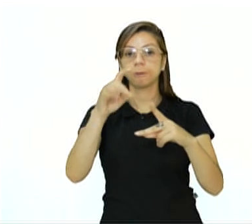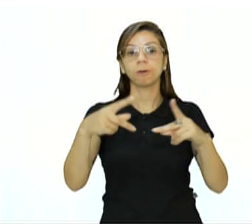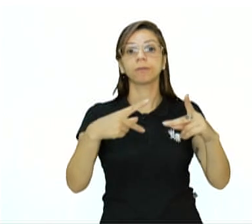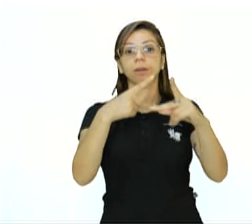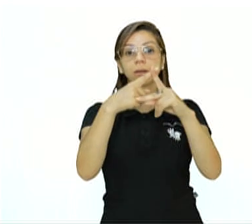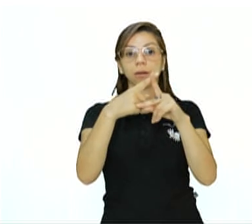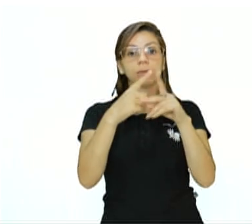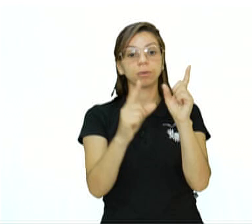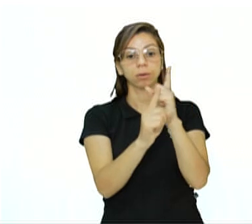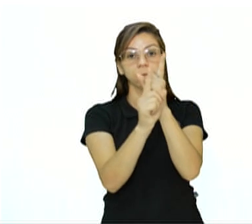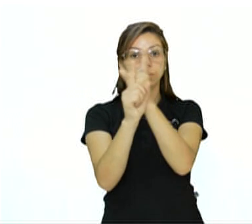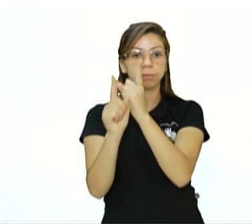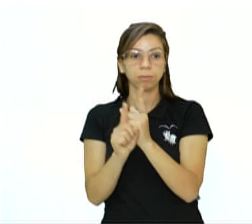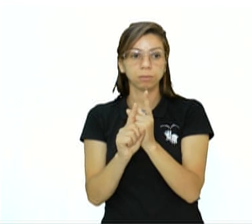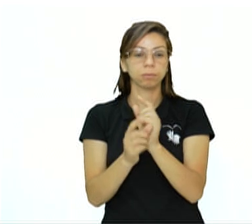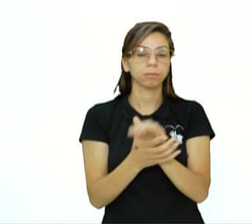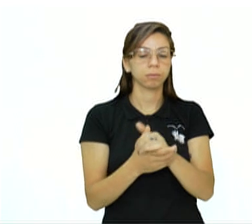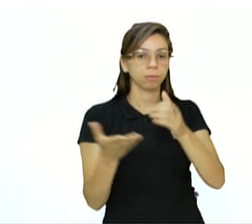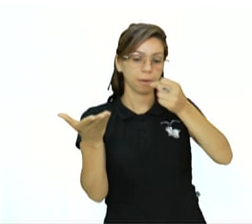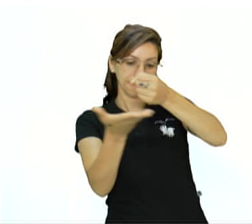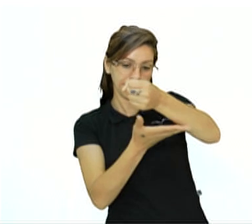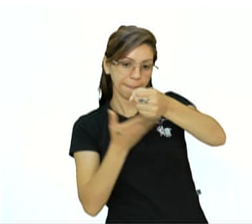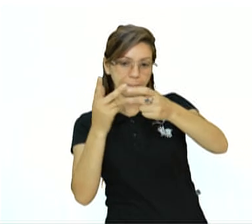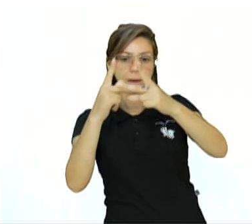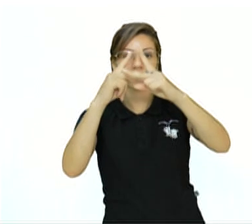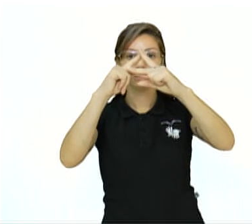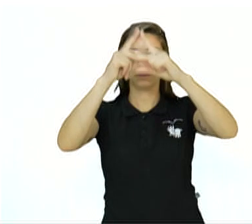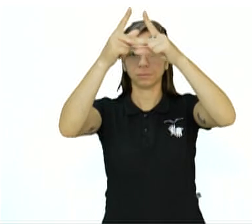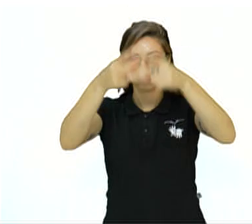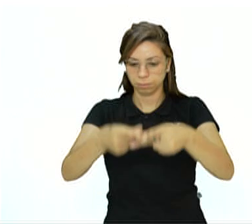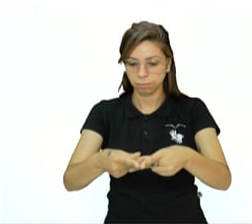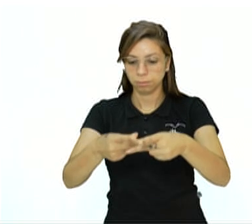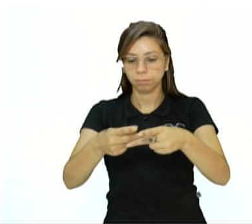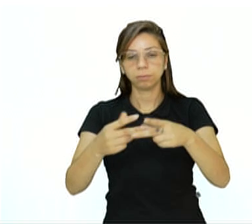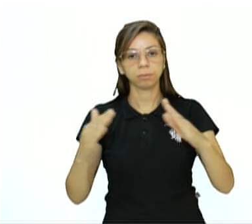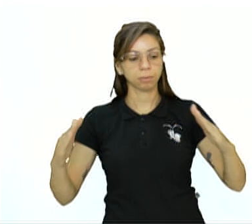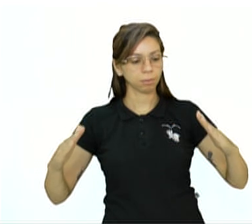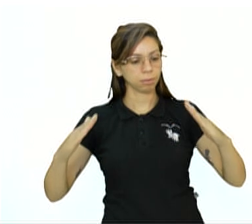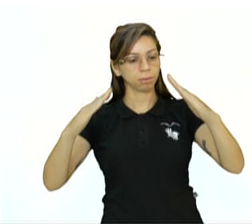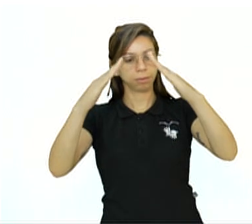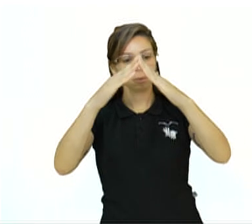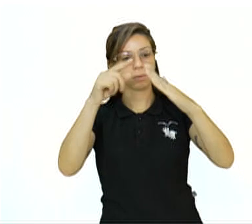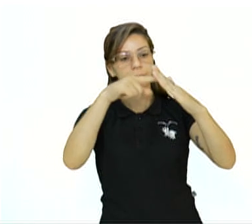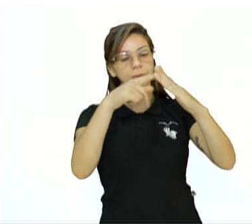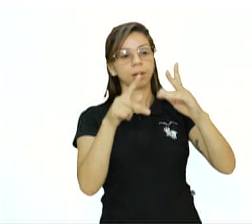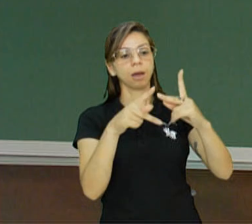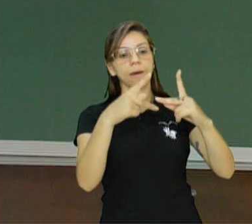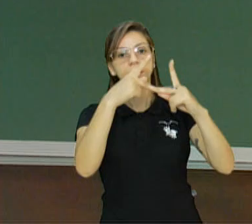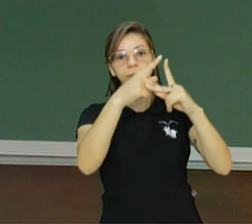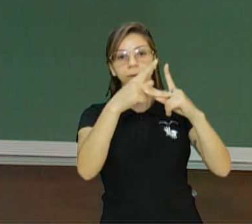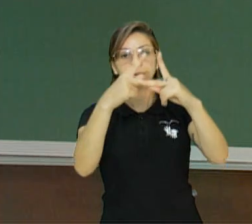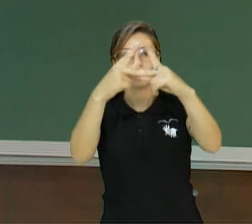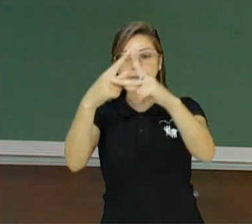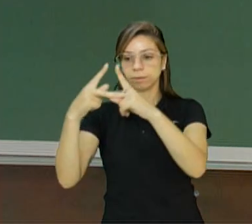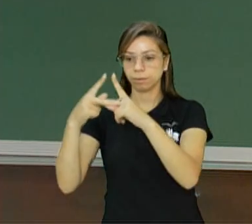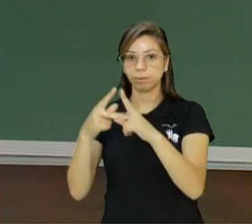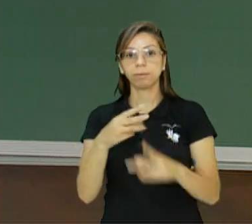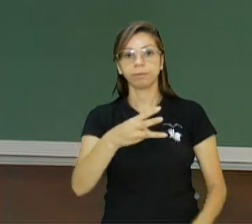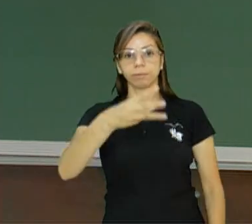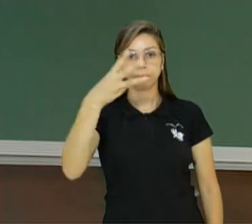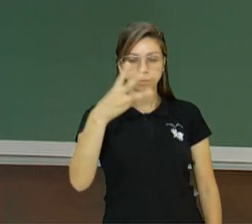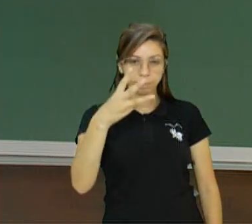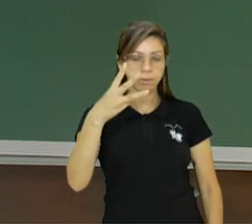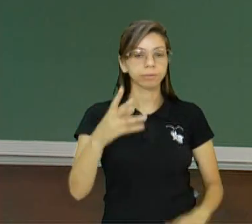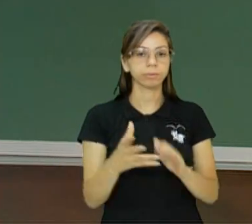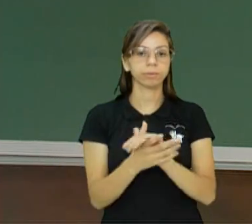por triângulos, ó. A base tem um triângulo e as faces laterais têm 3 triângulos. E